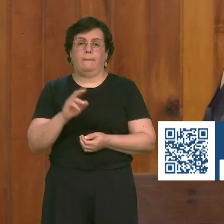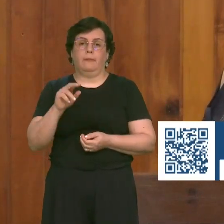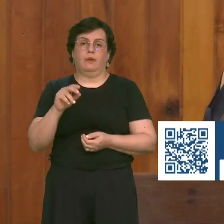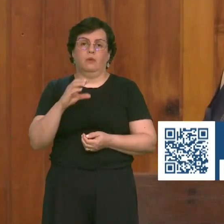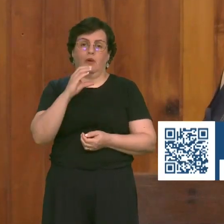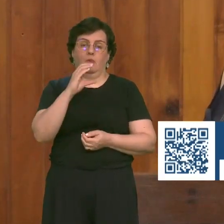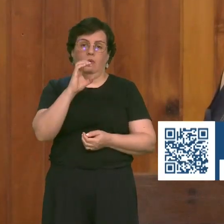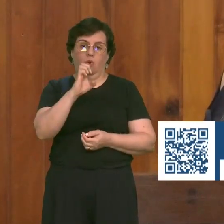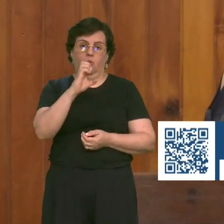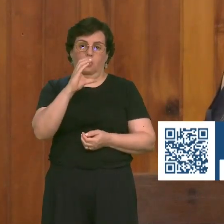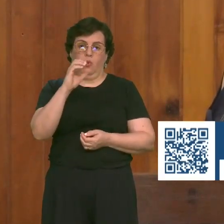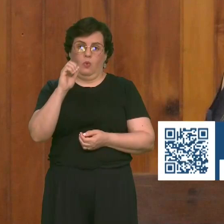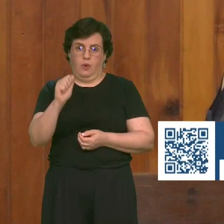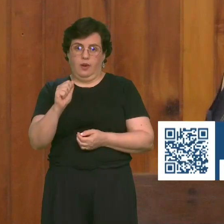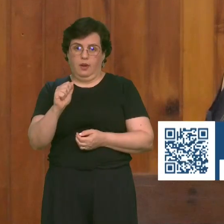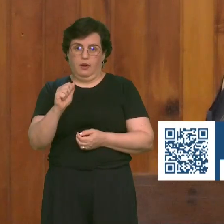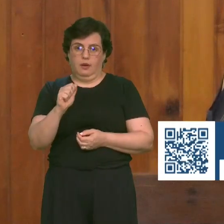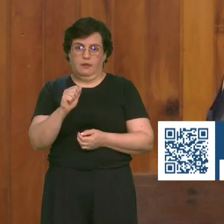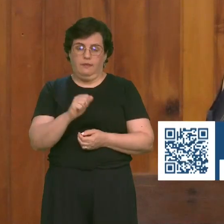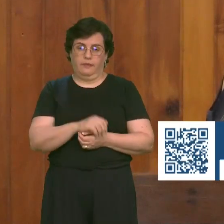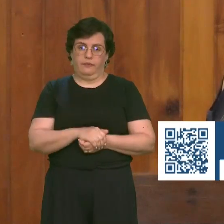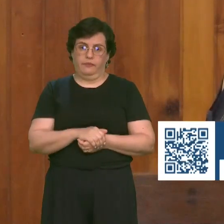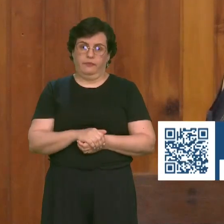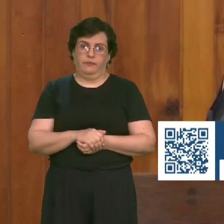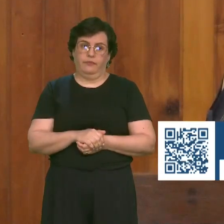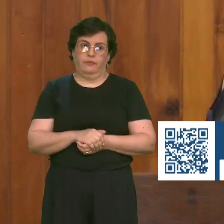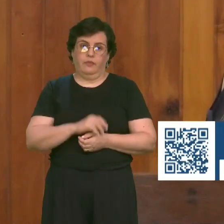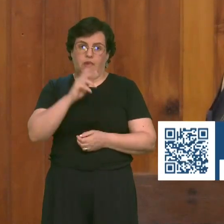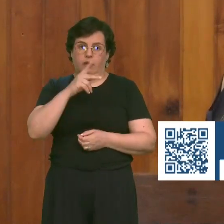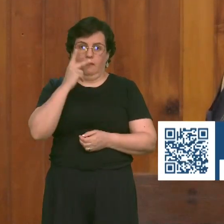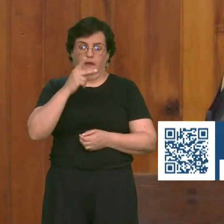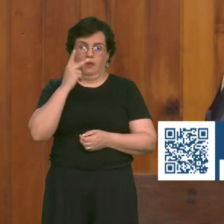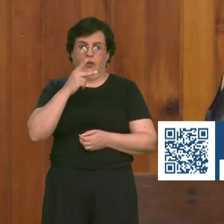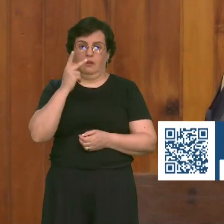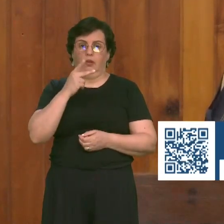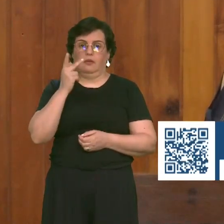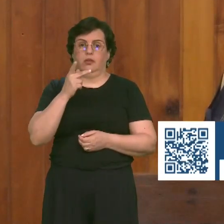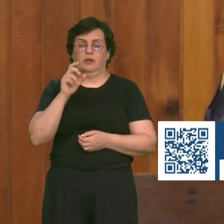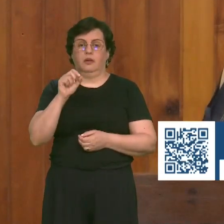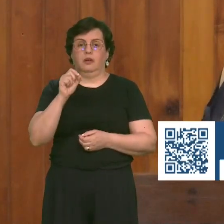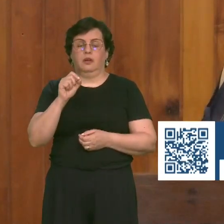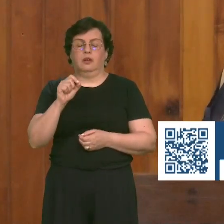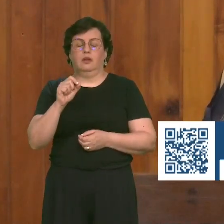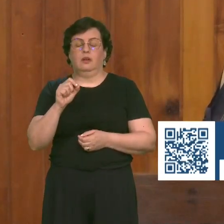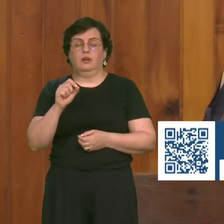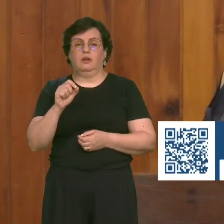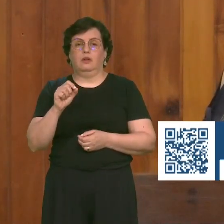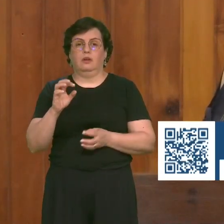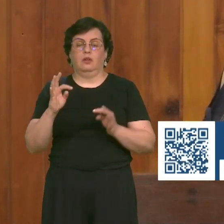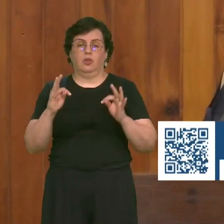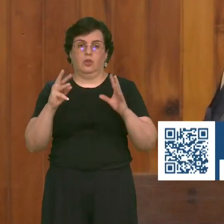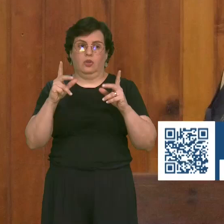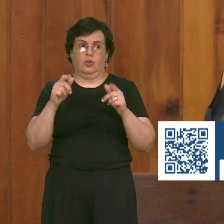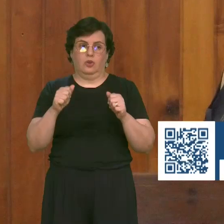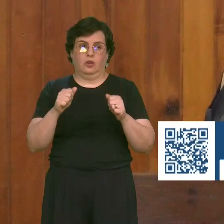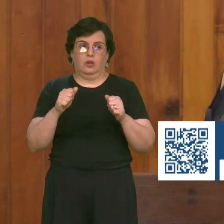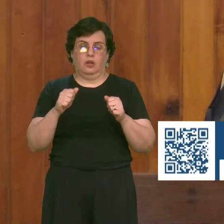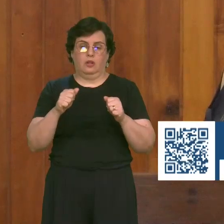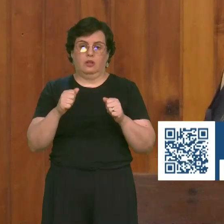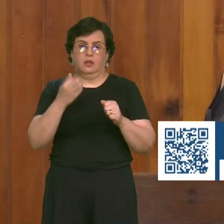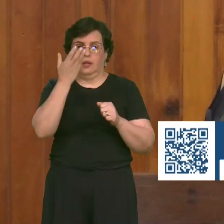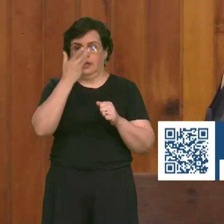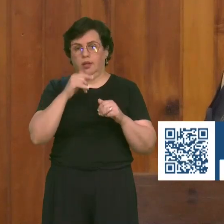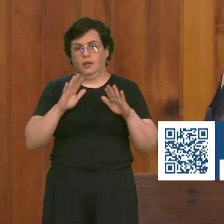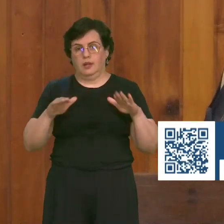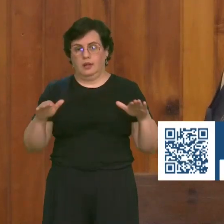do Estatuto da Criança e do Adolescente ou ECA a criança tem o direito da